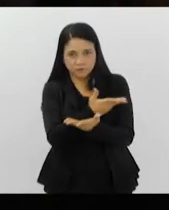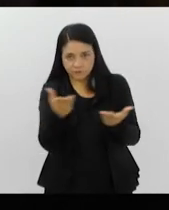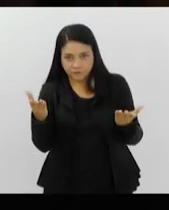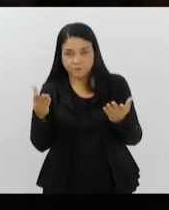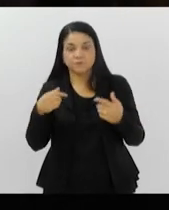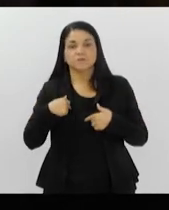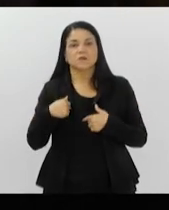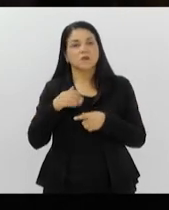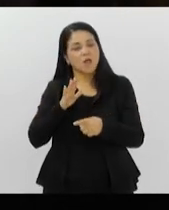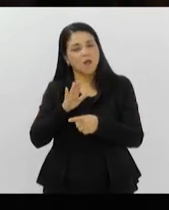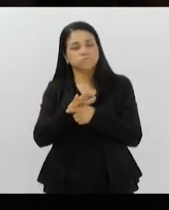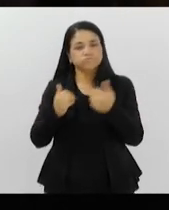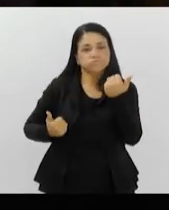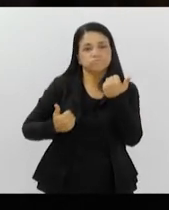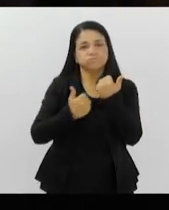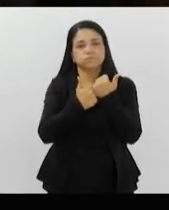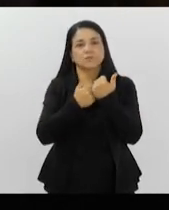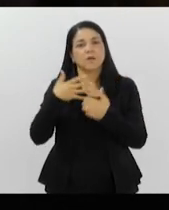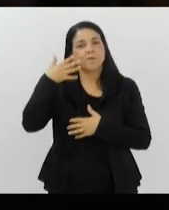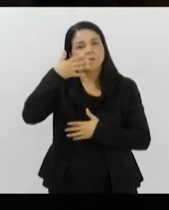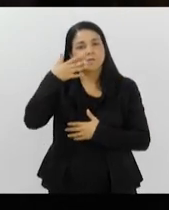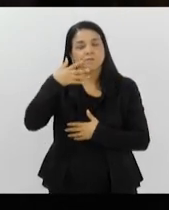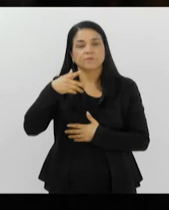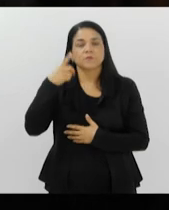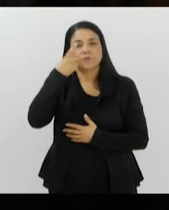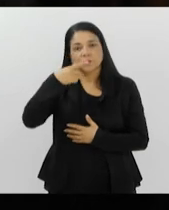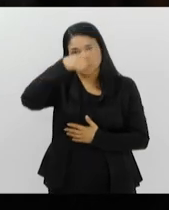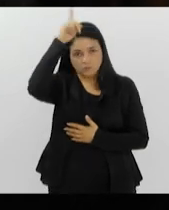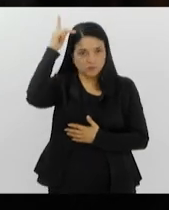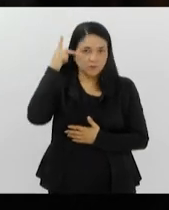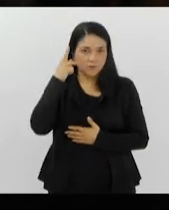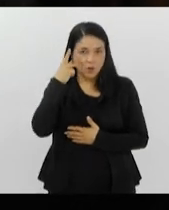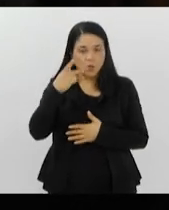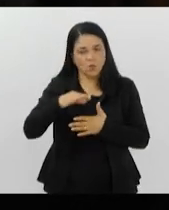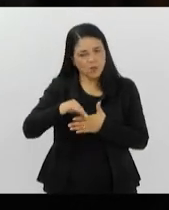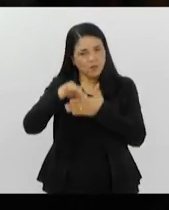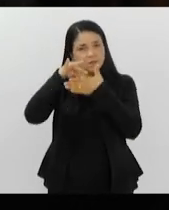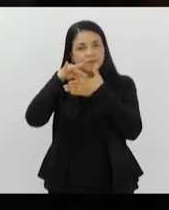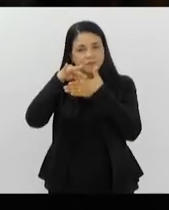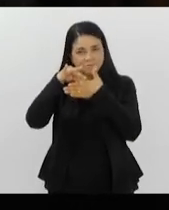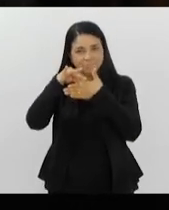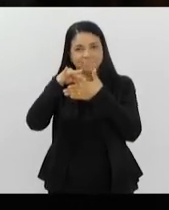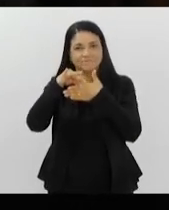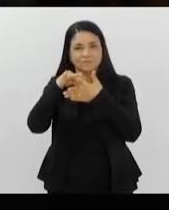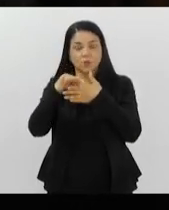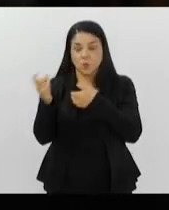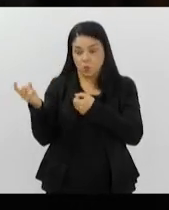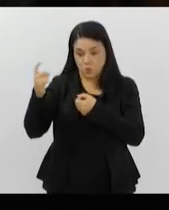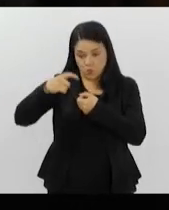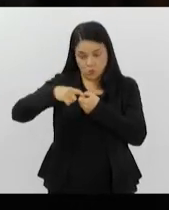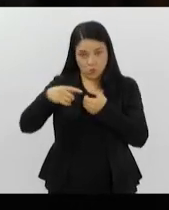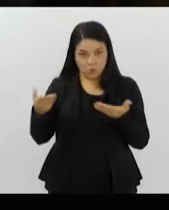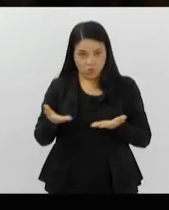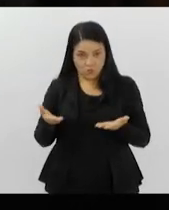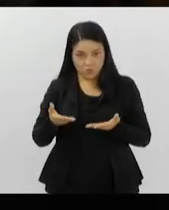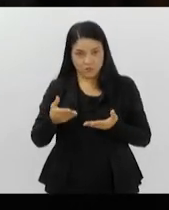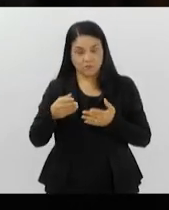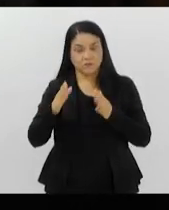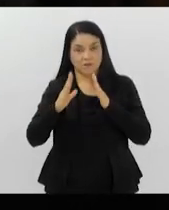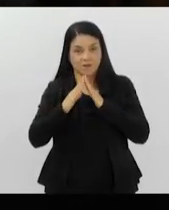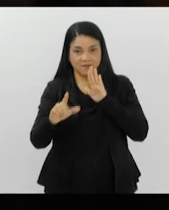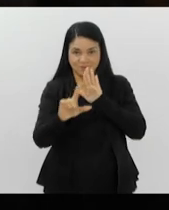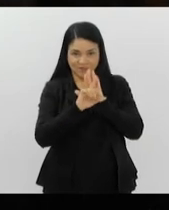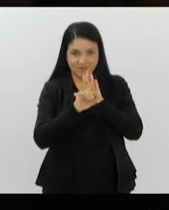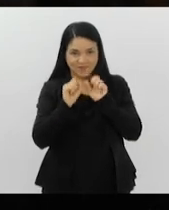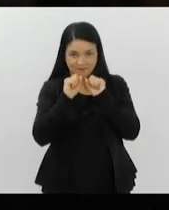aqui corroborar com as palavras do deputado Luiz Paulo, nosso líder. Hoje eu estou retornando a essa casa. Estive